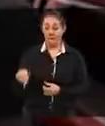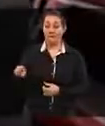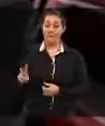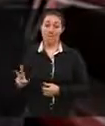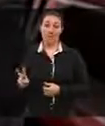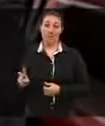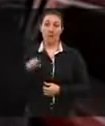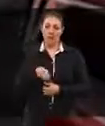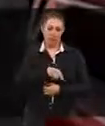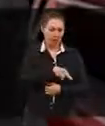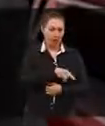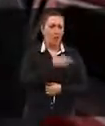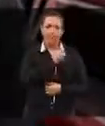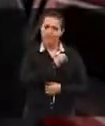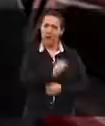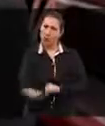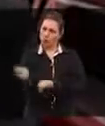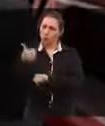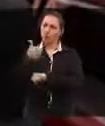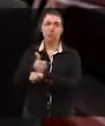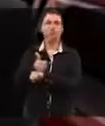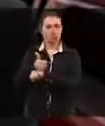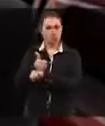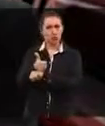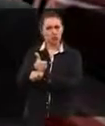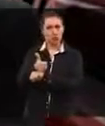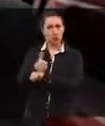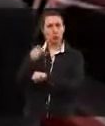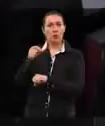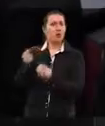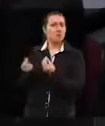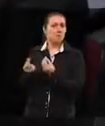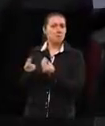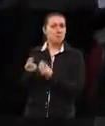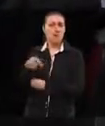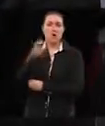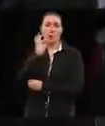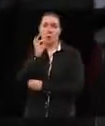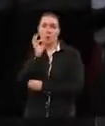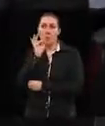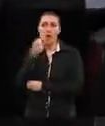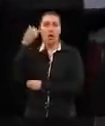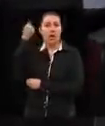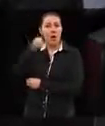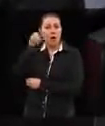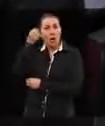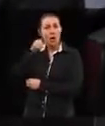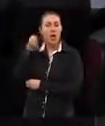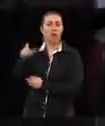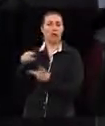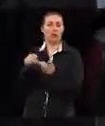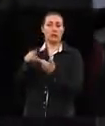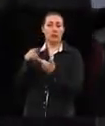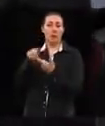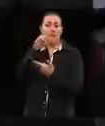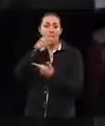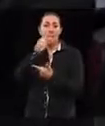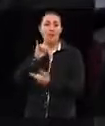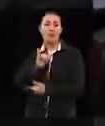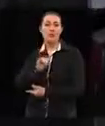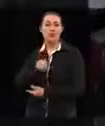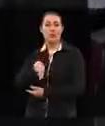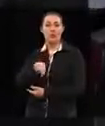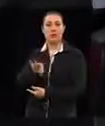nutricional, né? Então, eu vou, se em vez de comer aquele pão com margarina ou com aquele café preto, eu posso tomar, quem sabe, um café com leite, né? Um